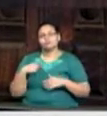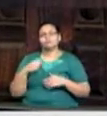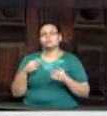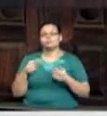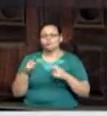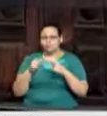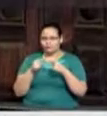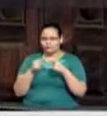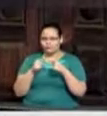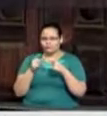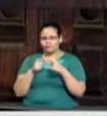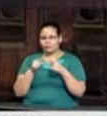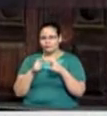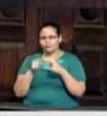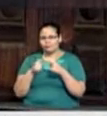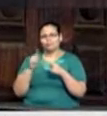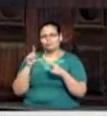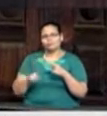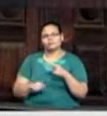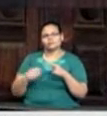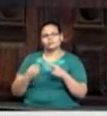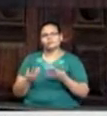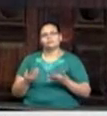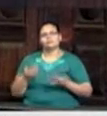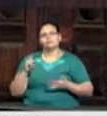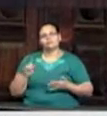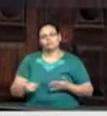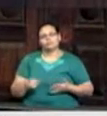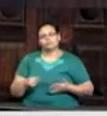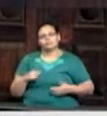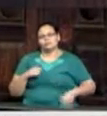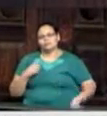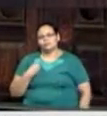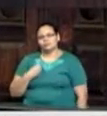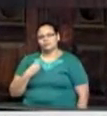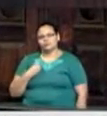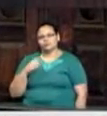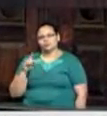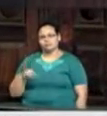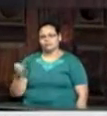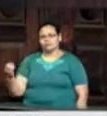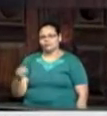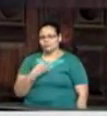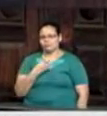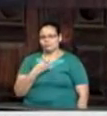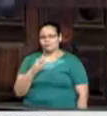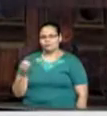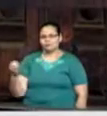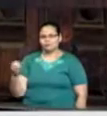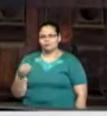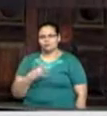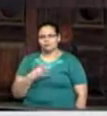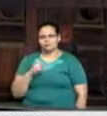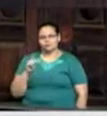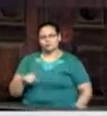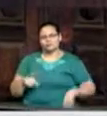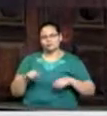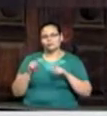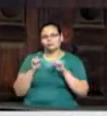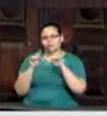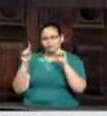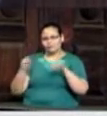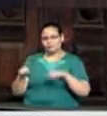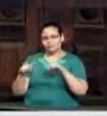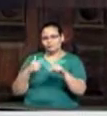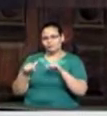uma vez, inspirado e motivado pela presença de um novo grupo de servidores públicos